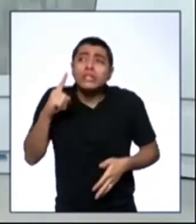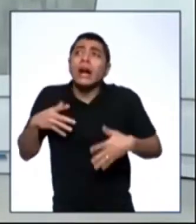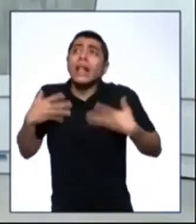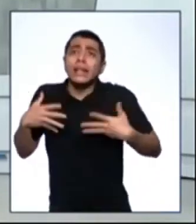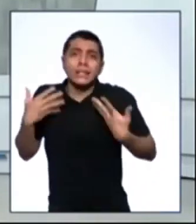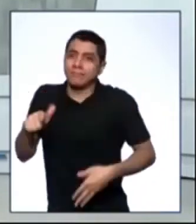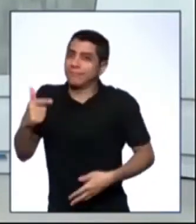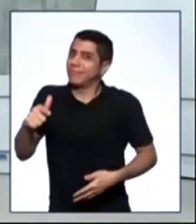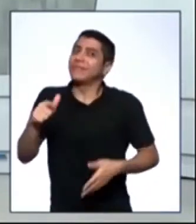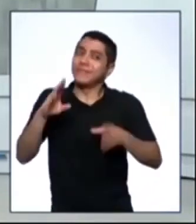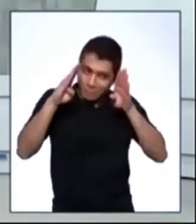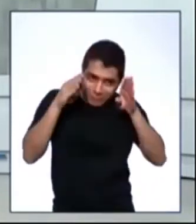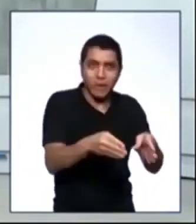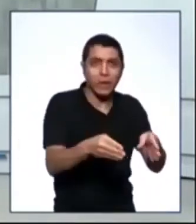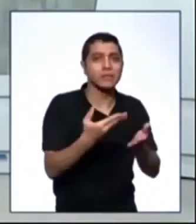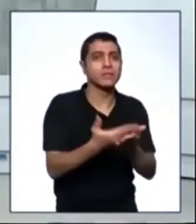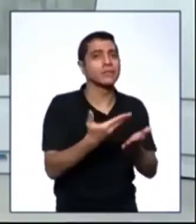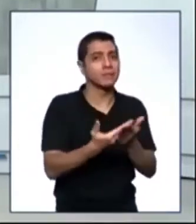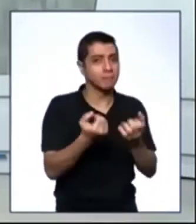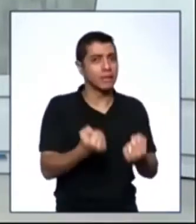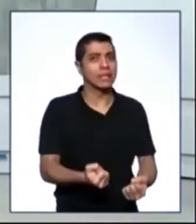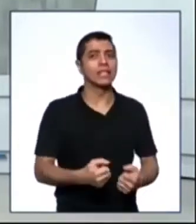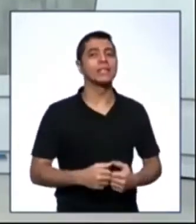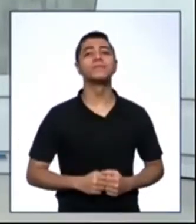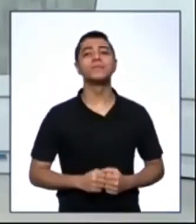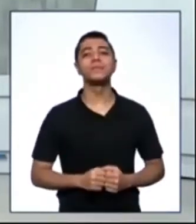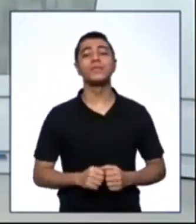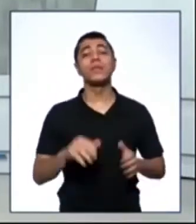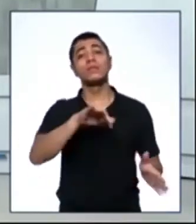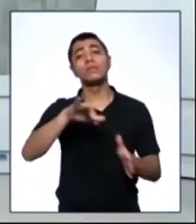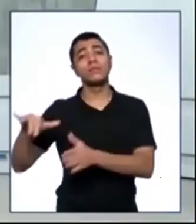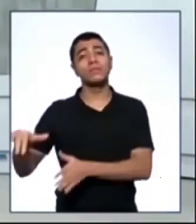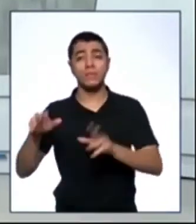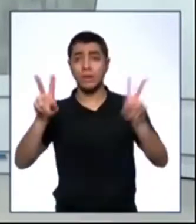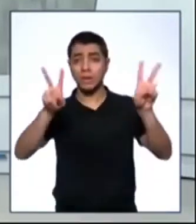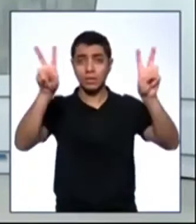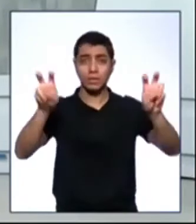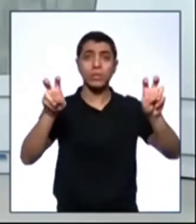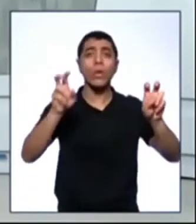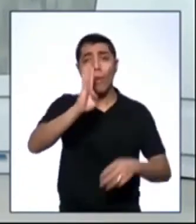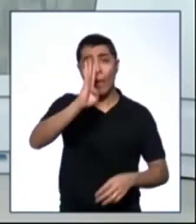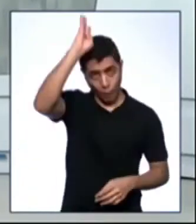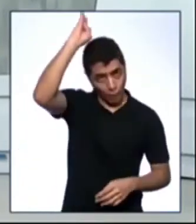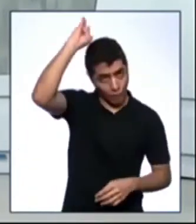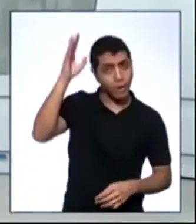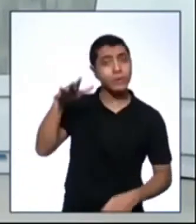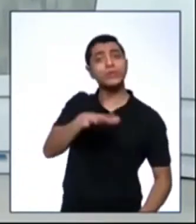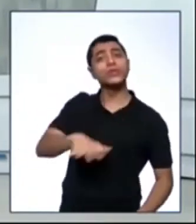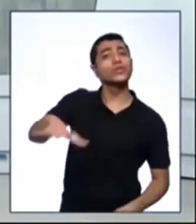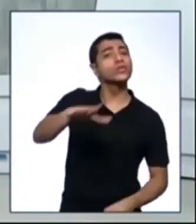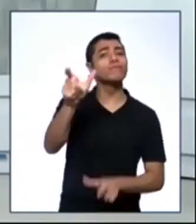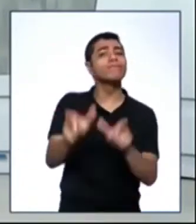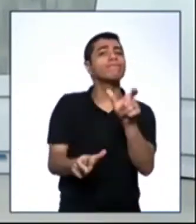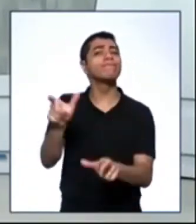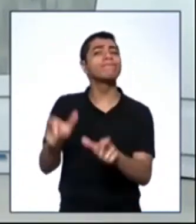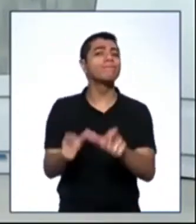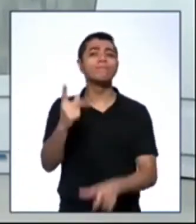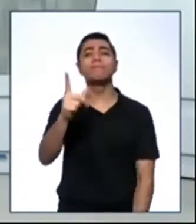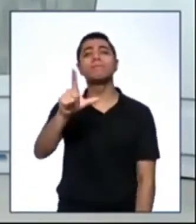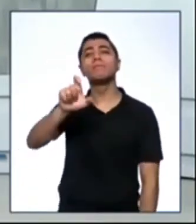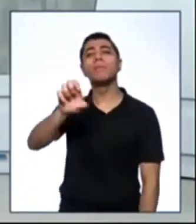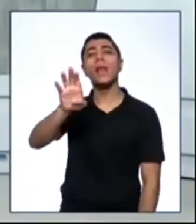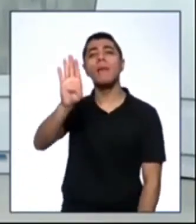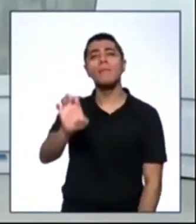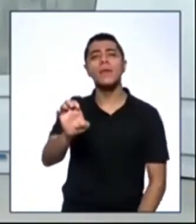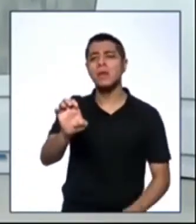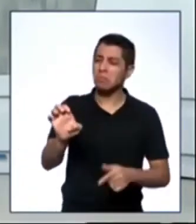Seguinte. Próximo assunto, plebe romana, vamos conversar sobre isso. Gente, quem foi a plebe romana? Te dou uma introdução pra gente fazer mais